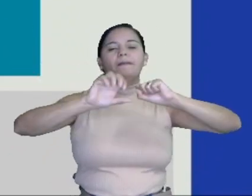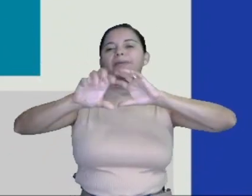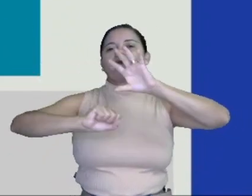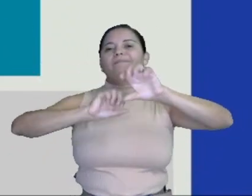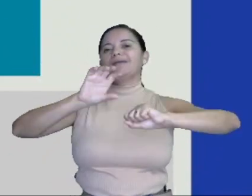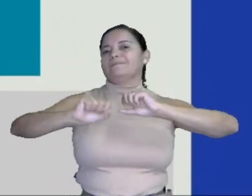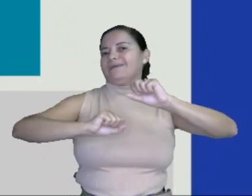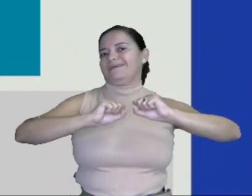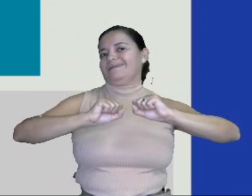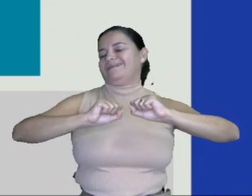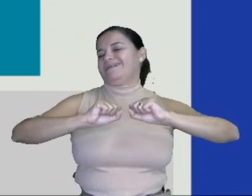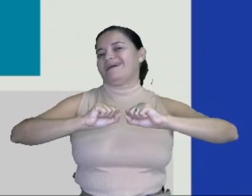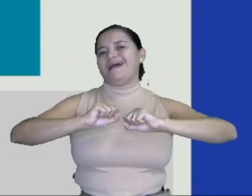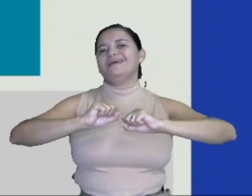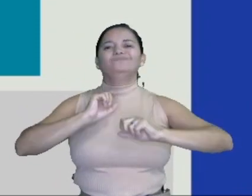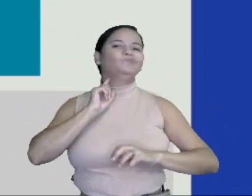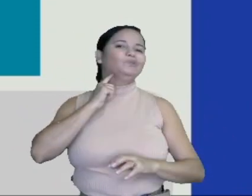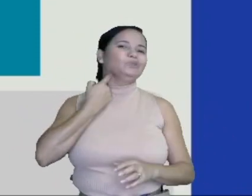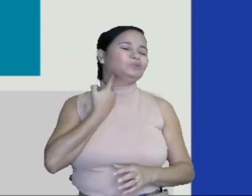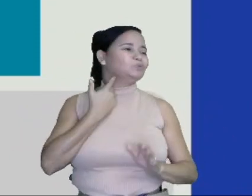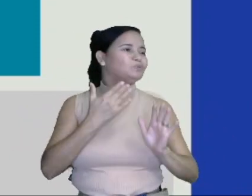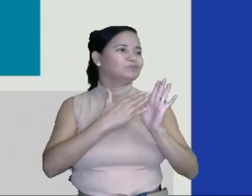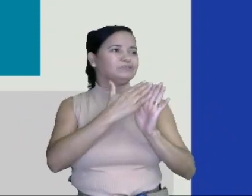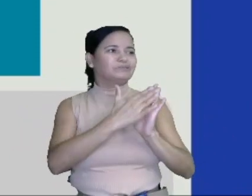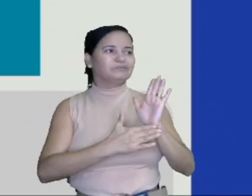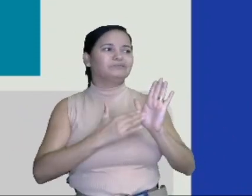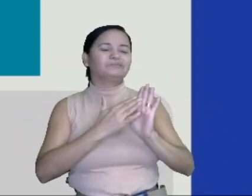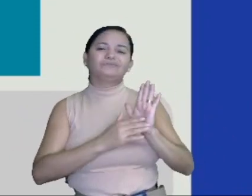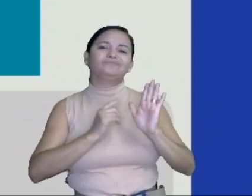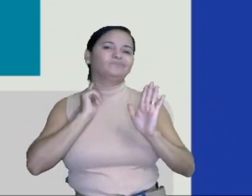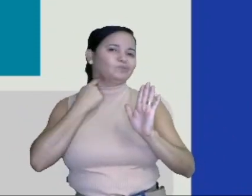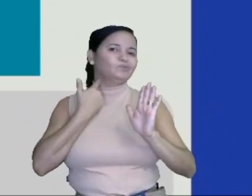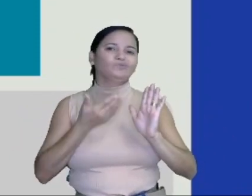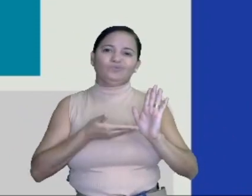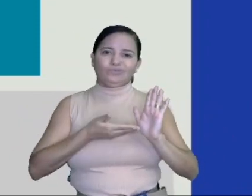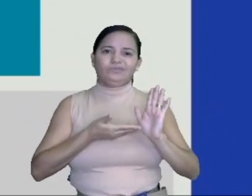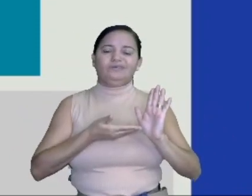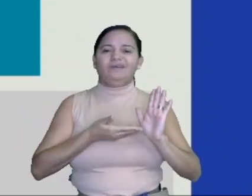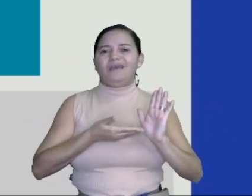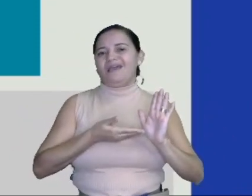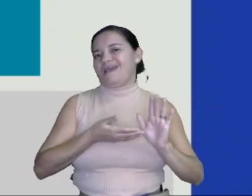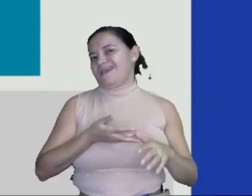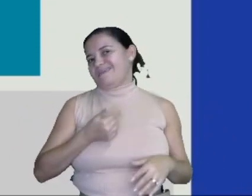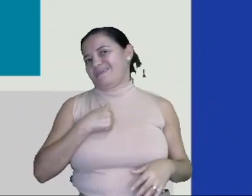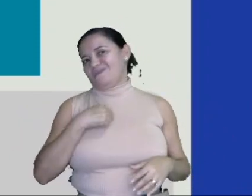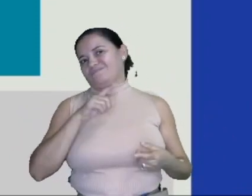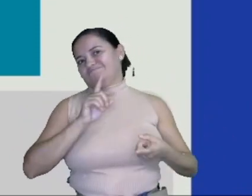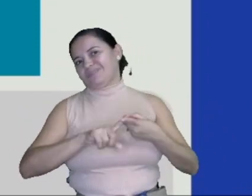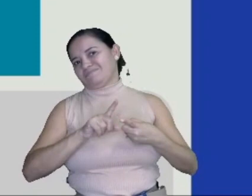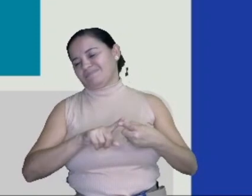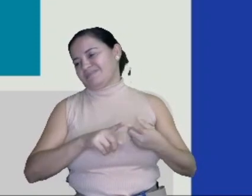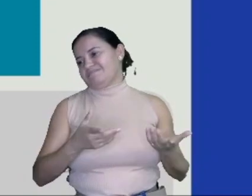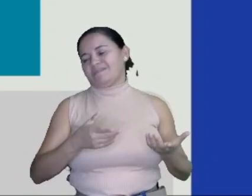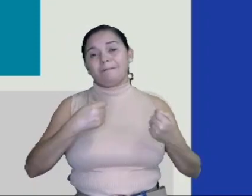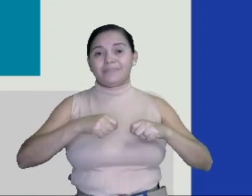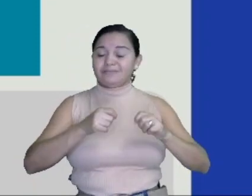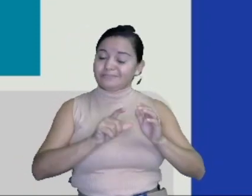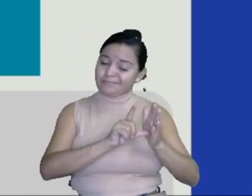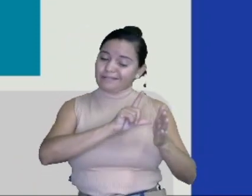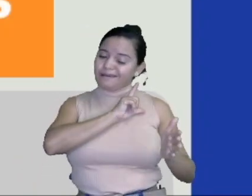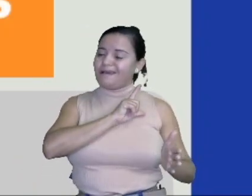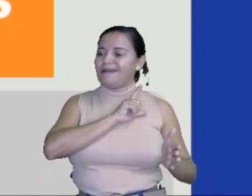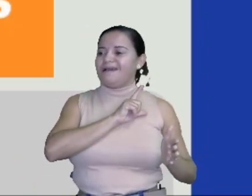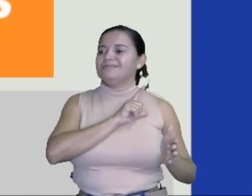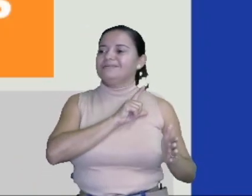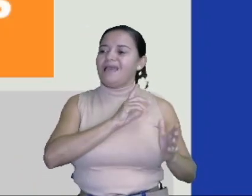de comer ou preparar qualquer alimento, lave as mãos corretamente com água e sabão, pelo menos por